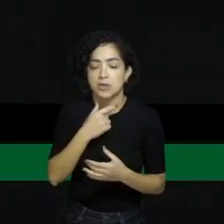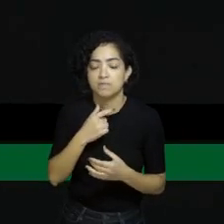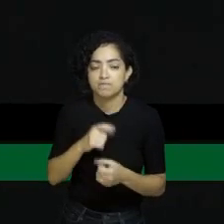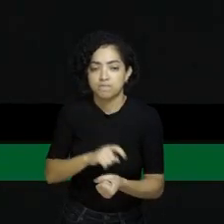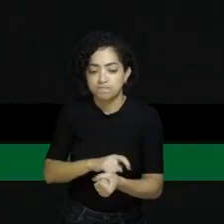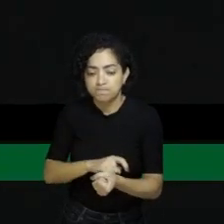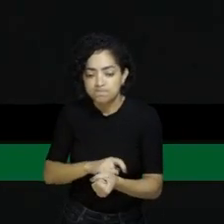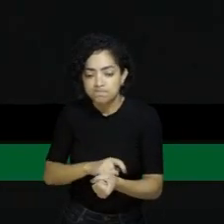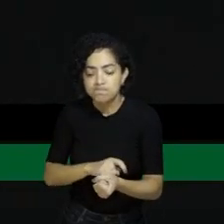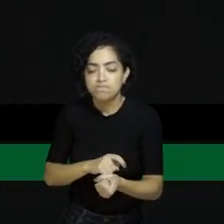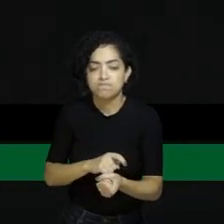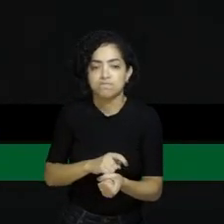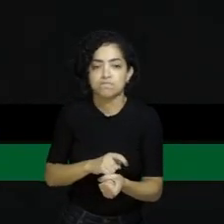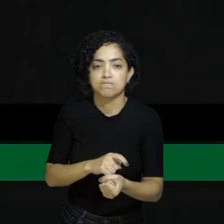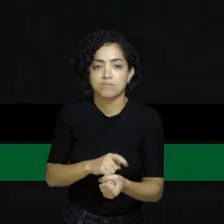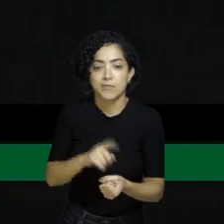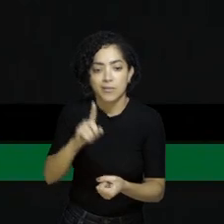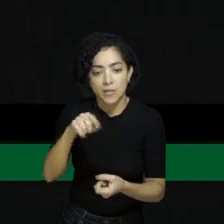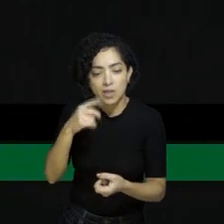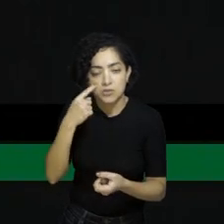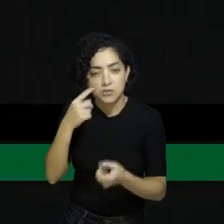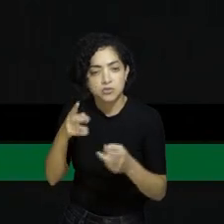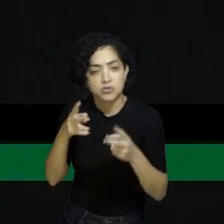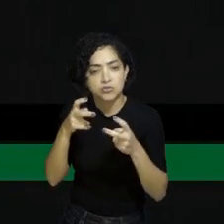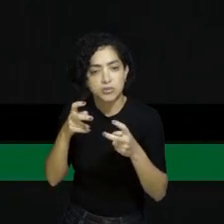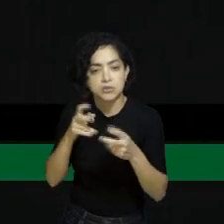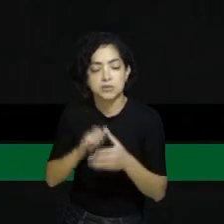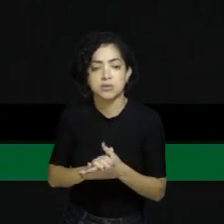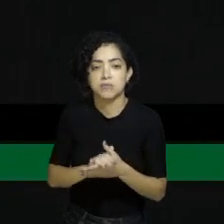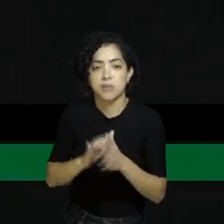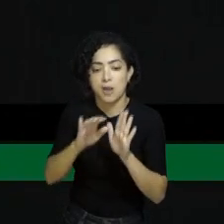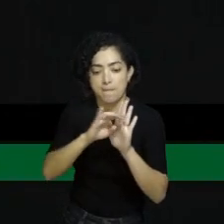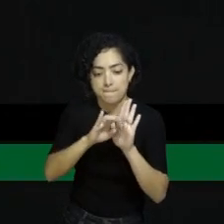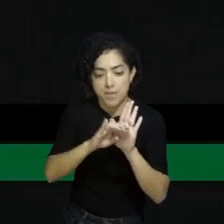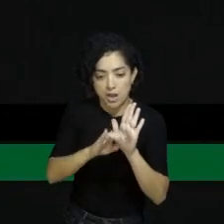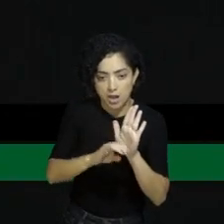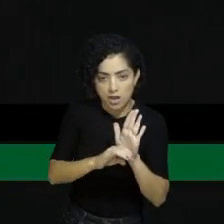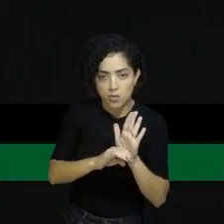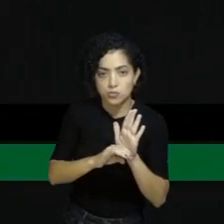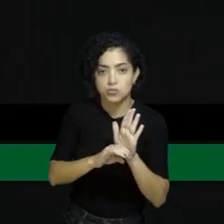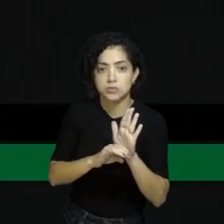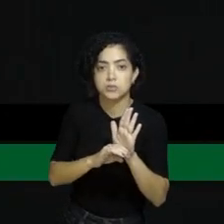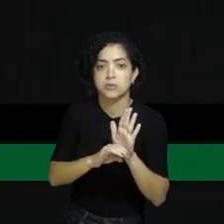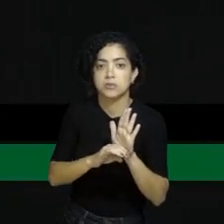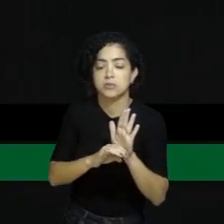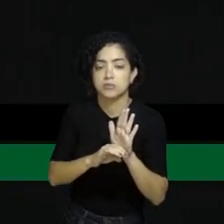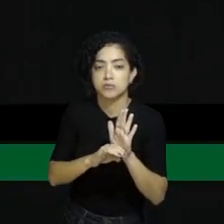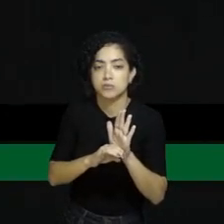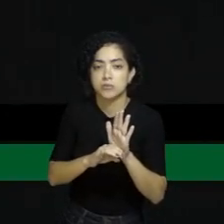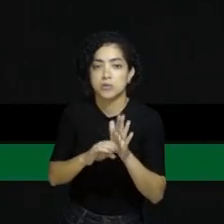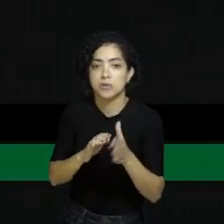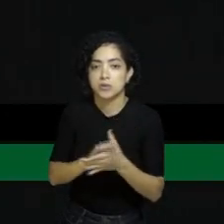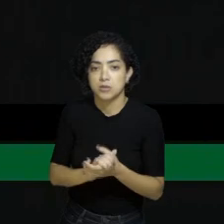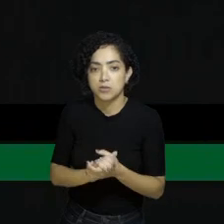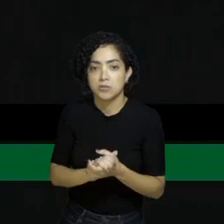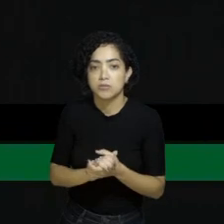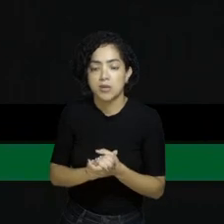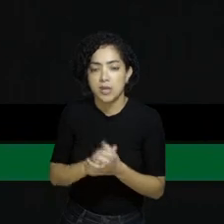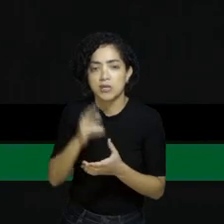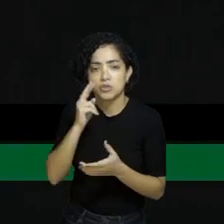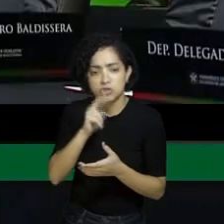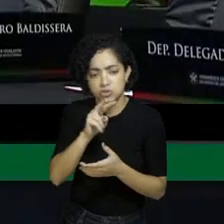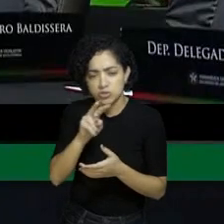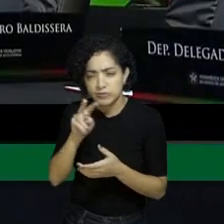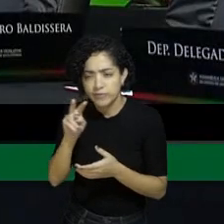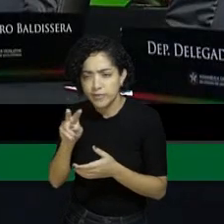microfone. É isso que a gente vê daqui. A pauta da abelha, deputado Padre Pedro Baldiceira. Nós enxergamos isso, a